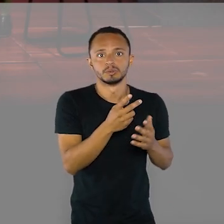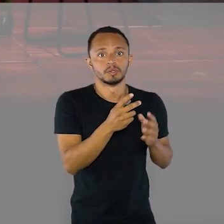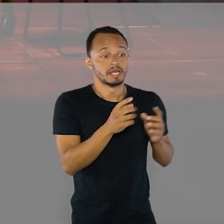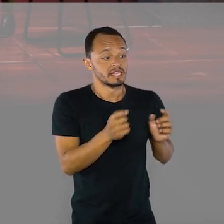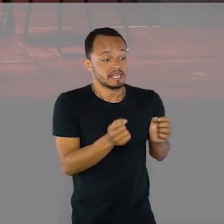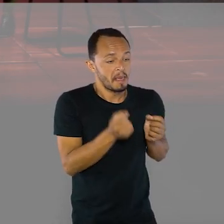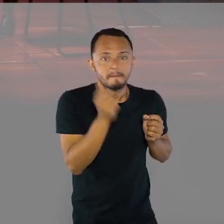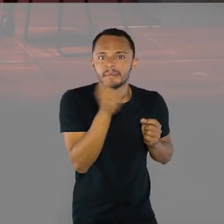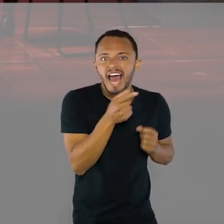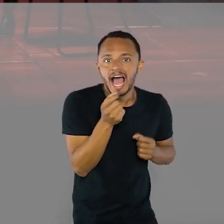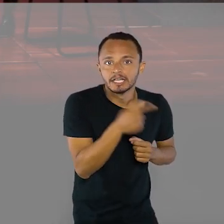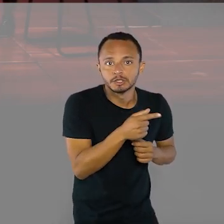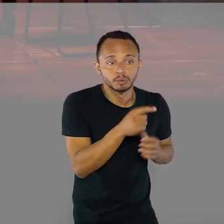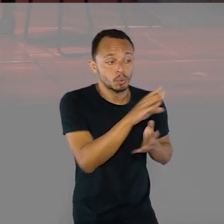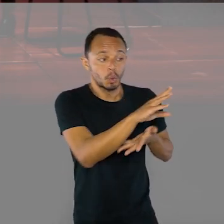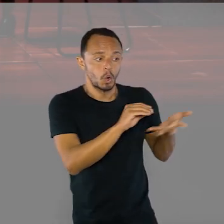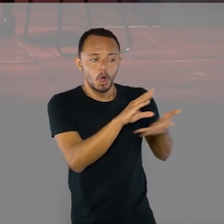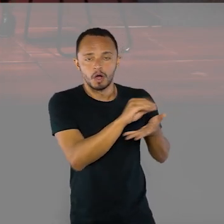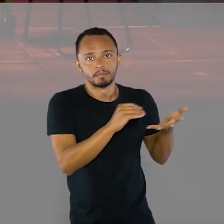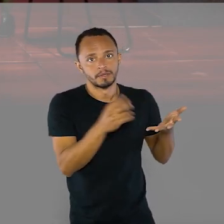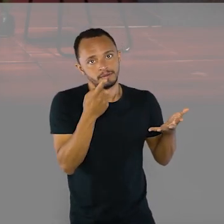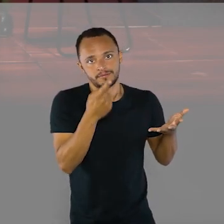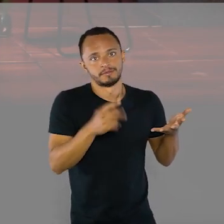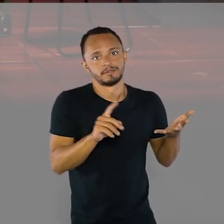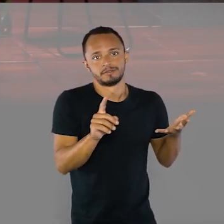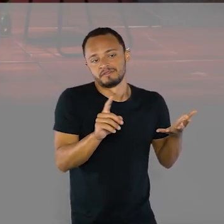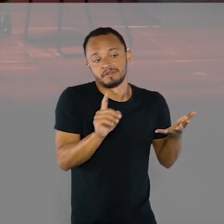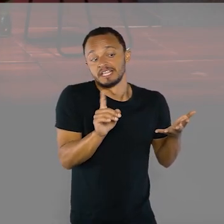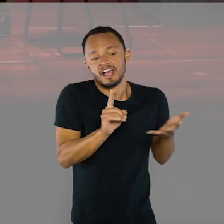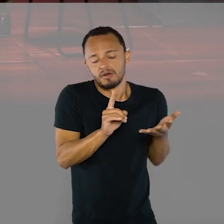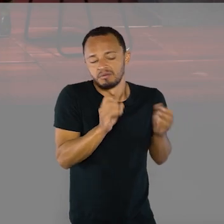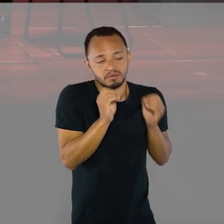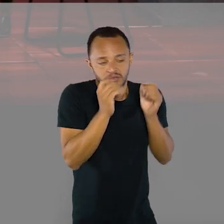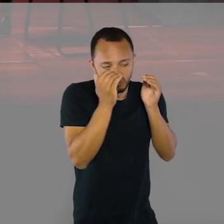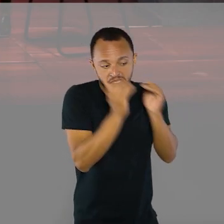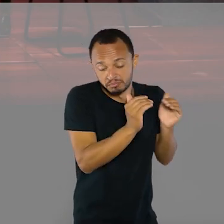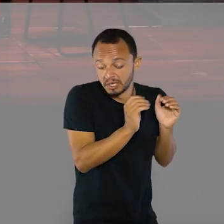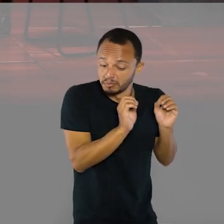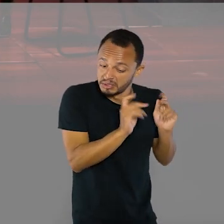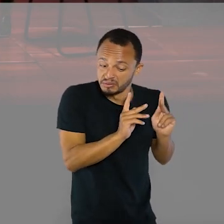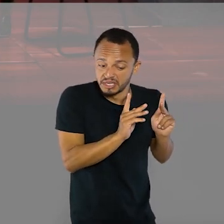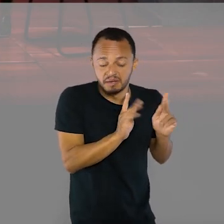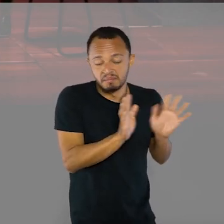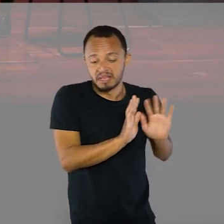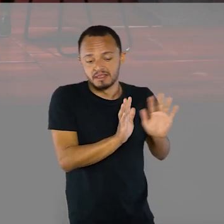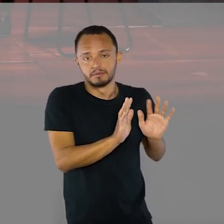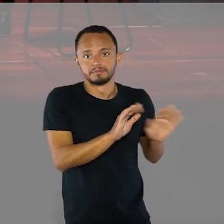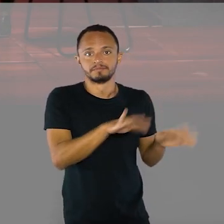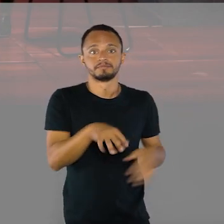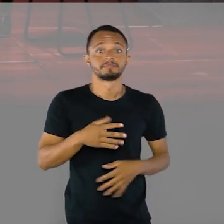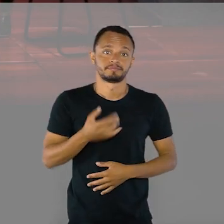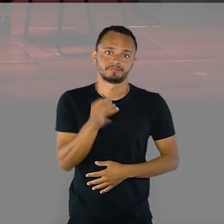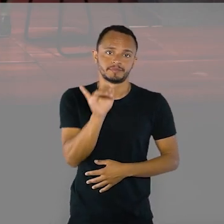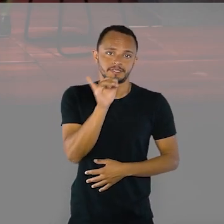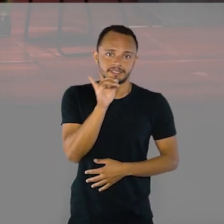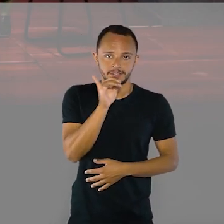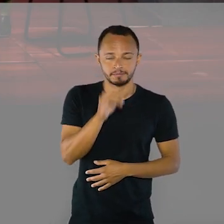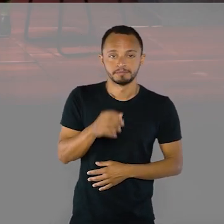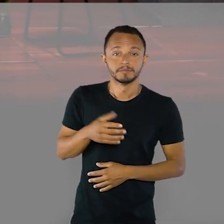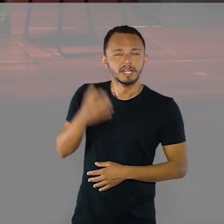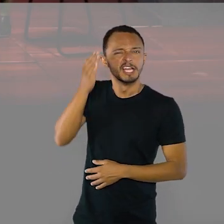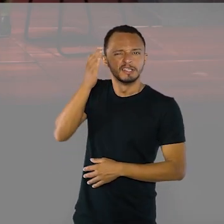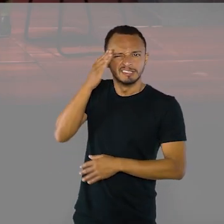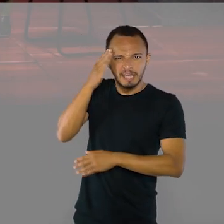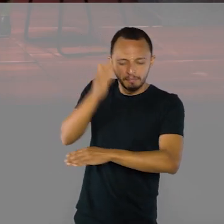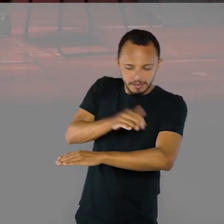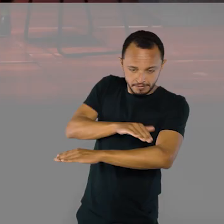explicar. O que ele diz? Eu fiz um terreno elevado, sabendo que o Ipiranga tinha um